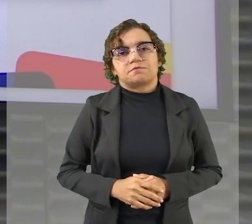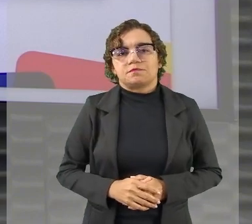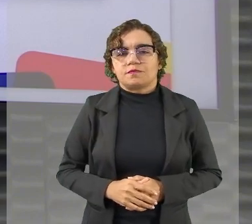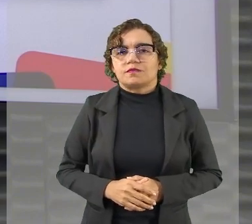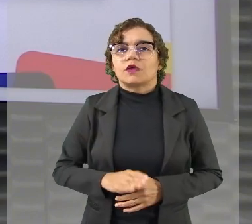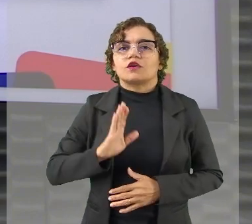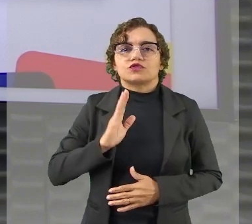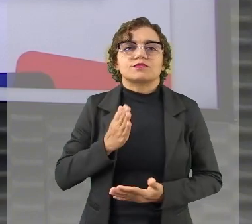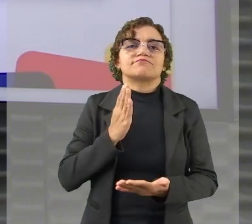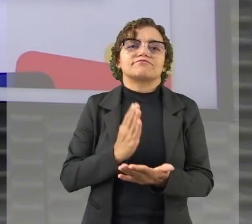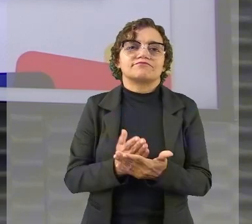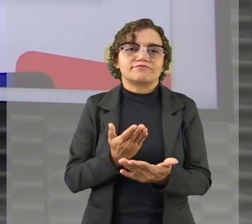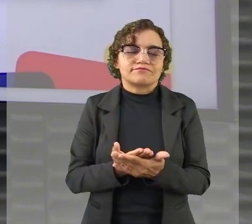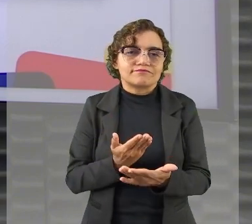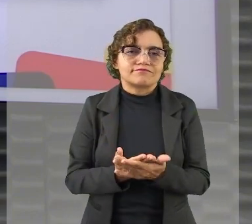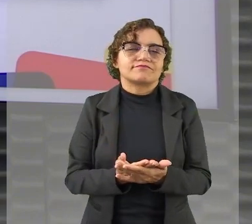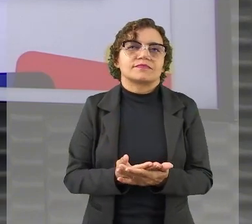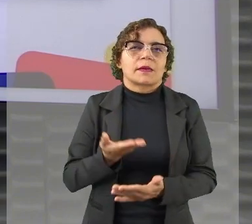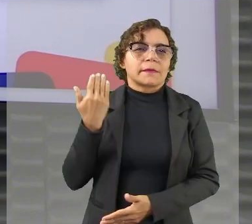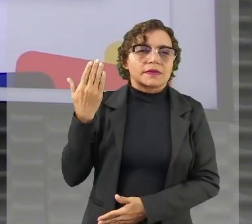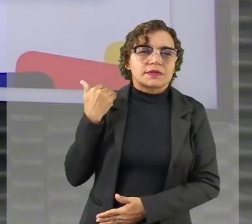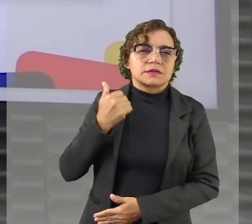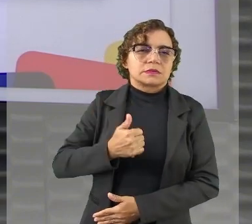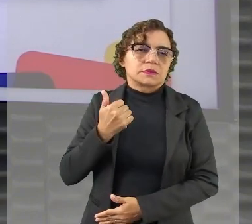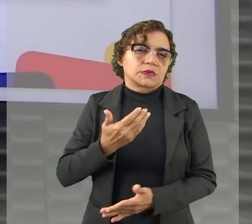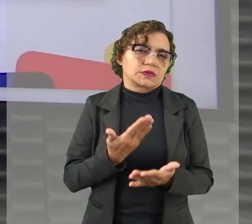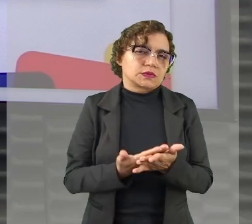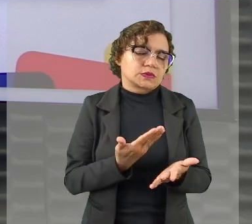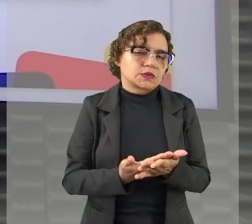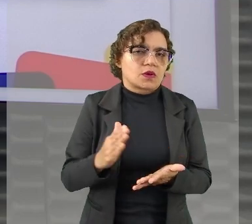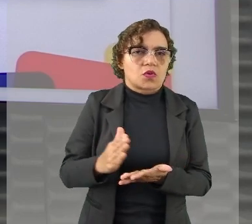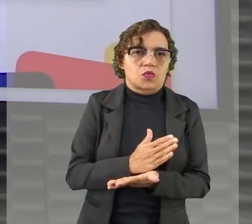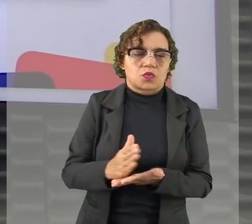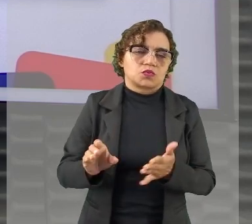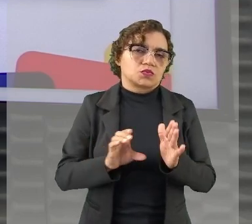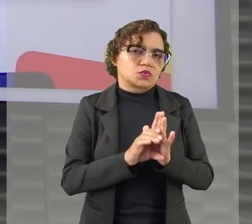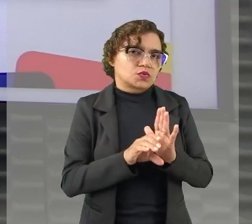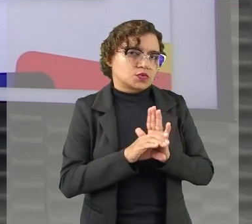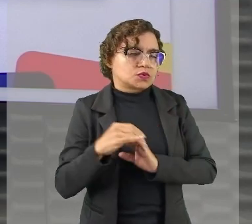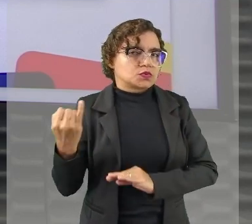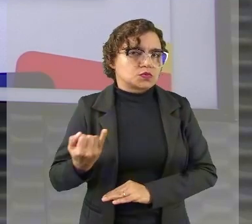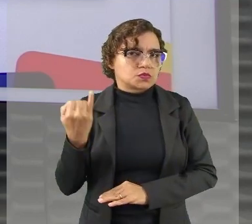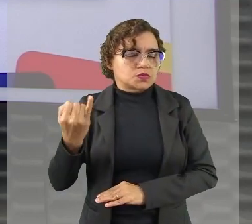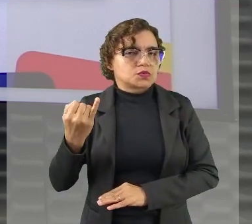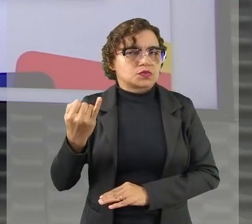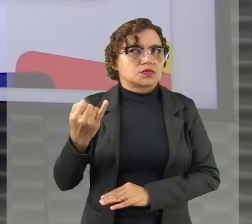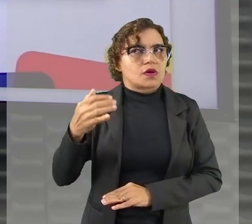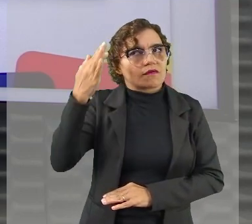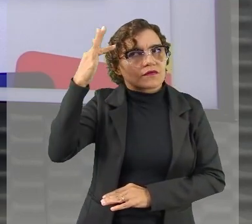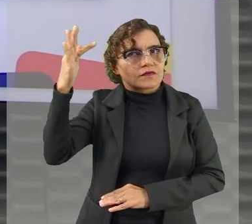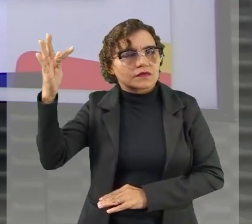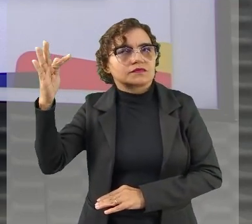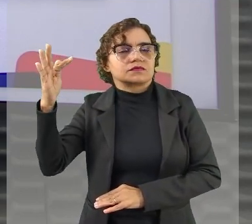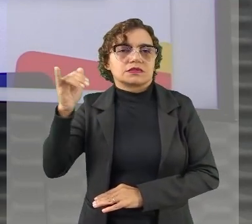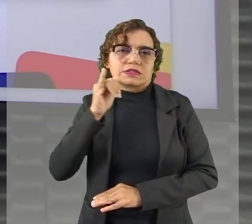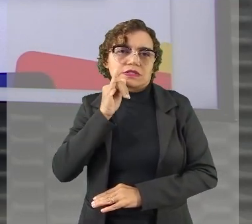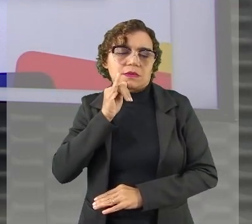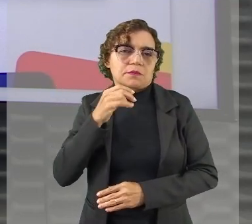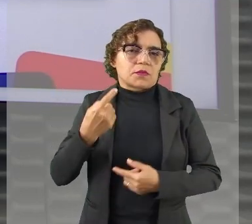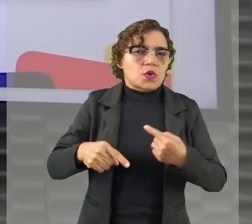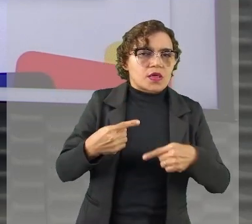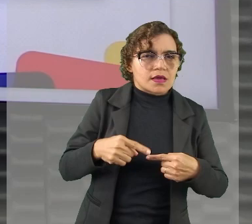nós já vimos ali nas primeiras aulas alguns conceitos fundamentais sobre o que é filosofia política, o que difere a